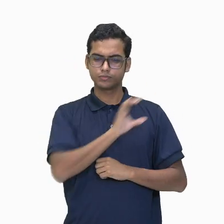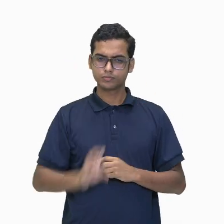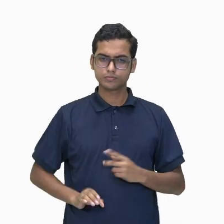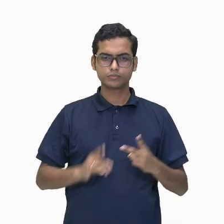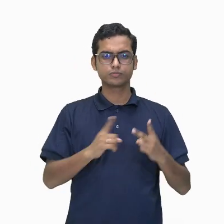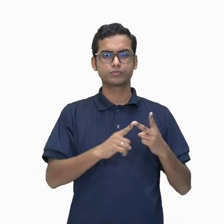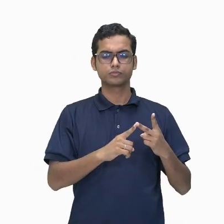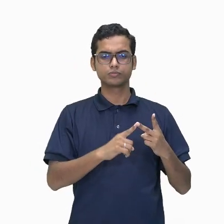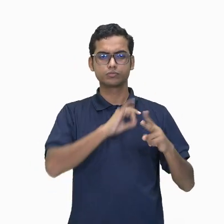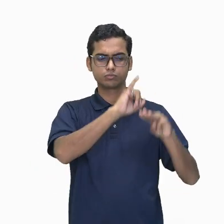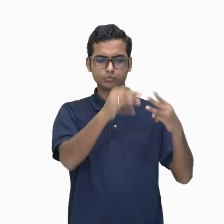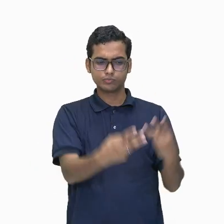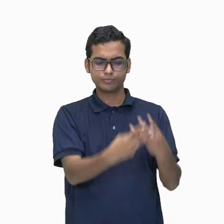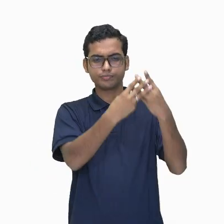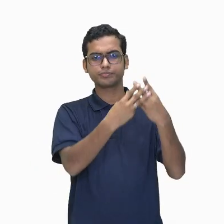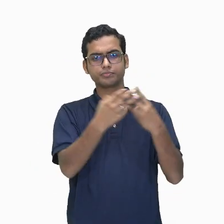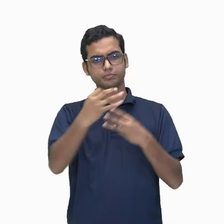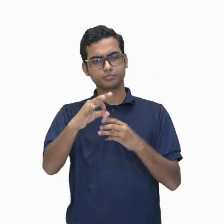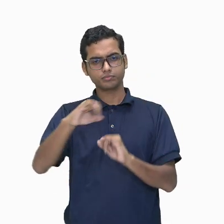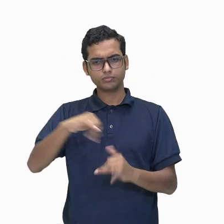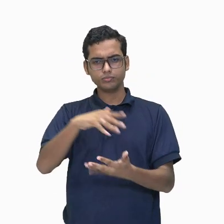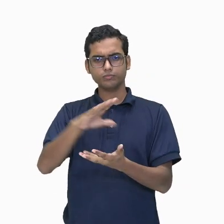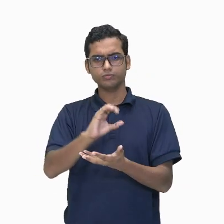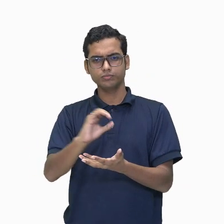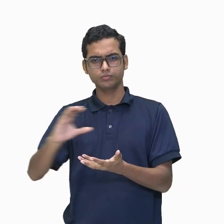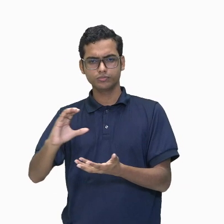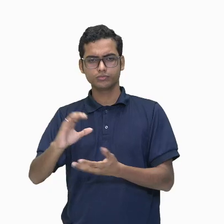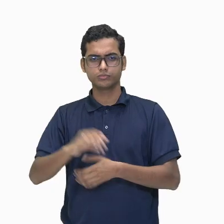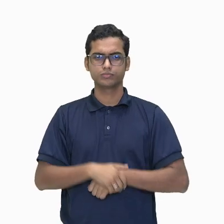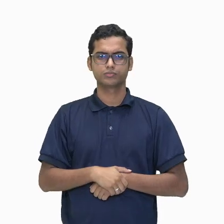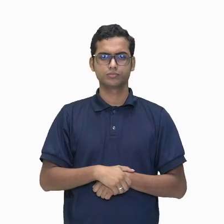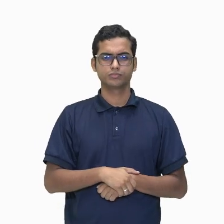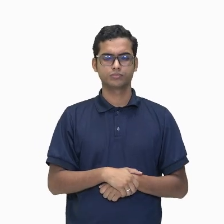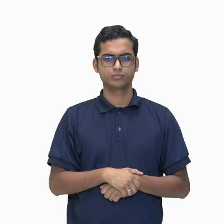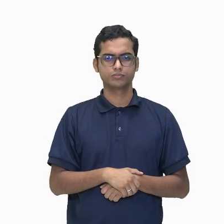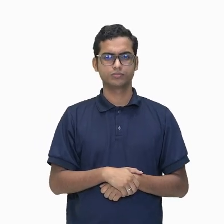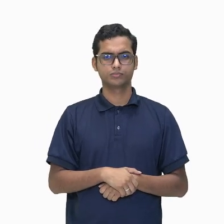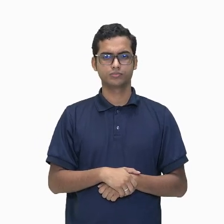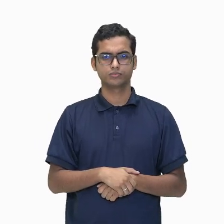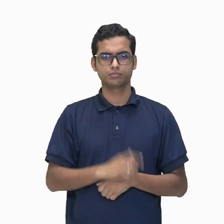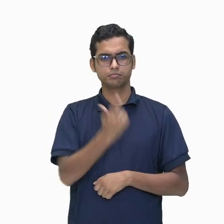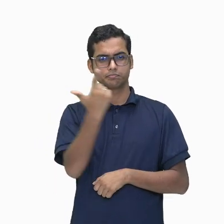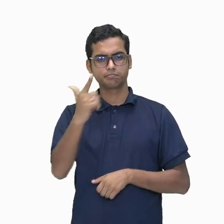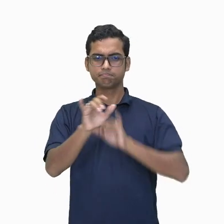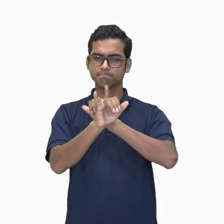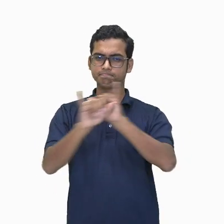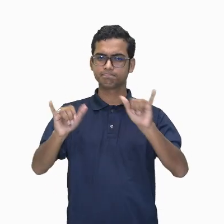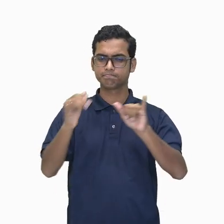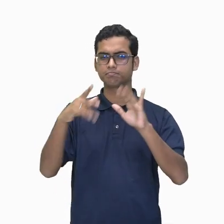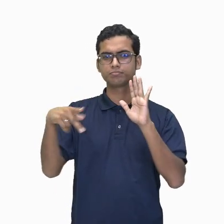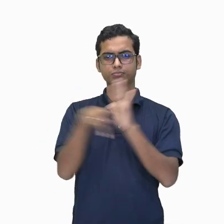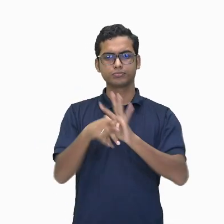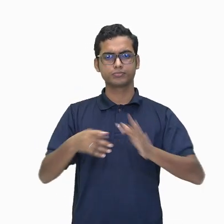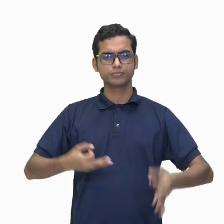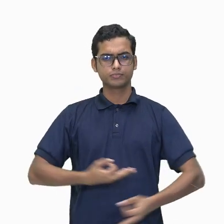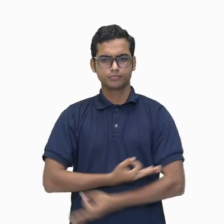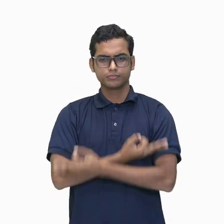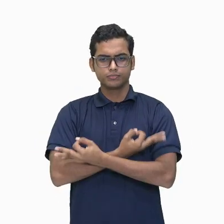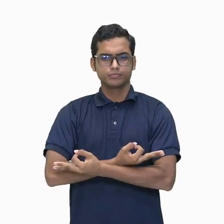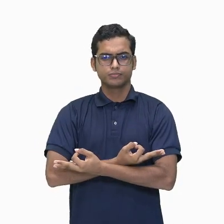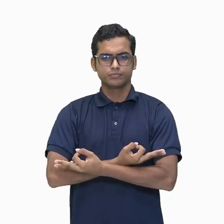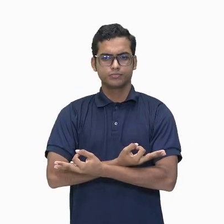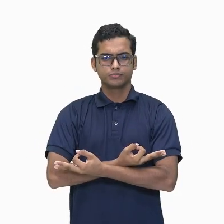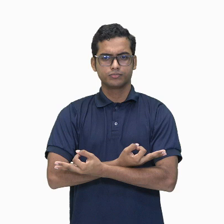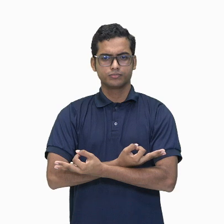só, vamos ver aqui uma outra mensagem, por favor. Olha só a mensagem budista. De 5